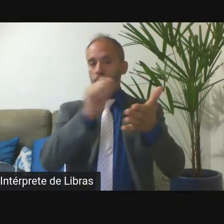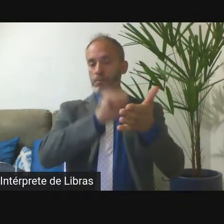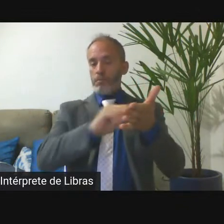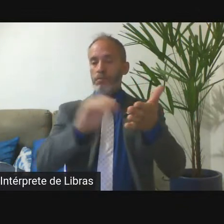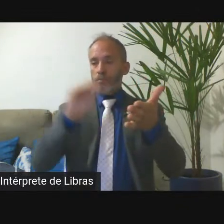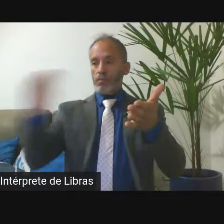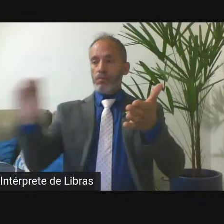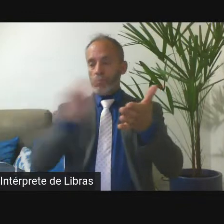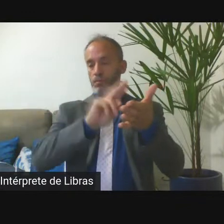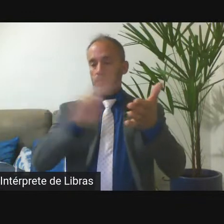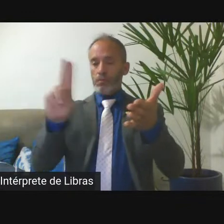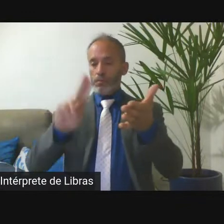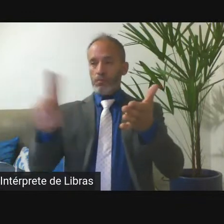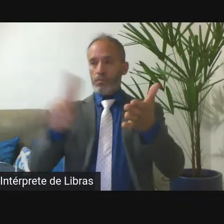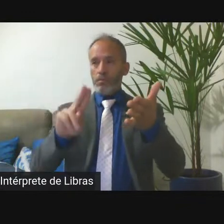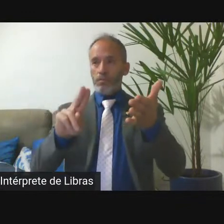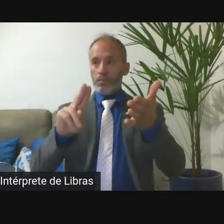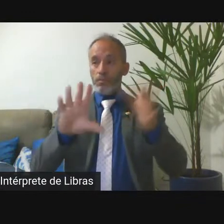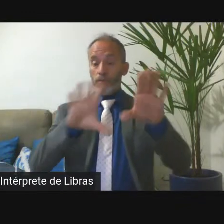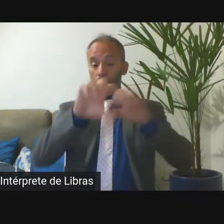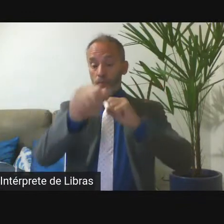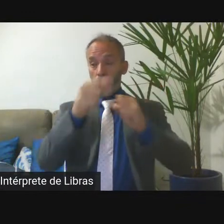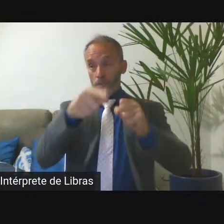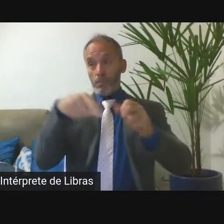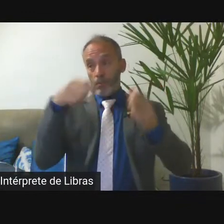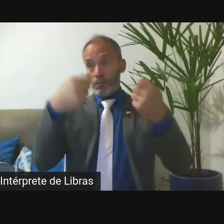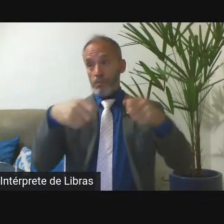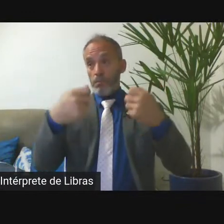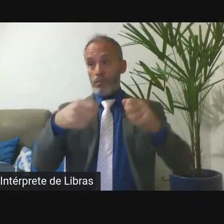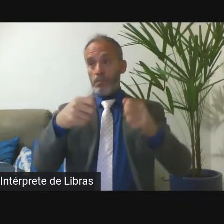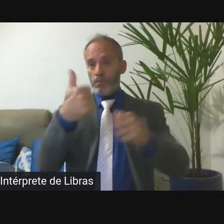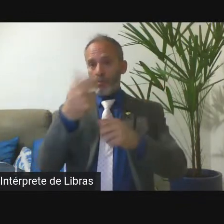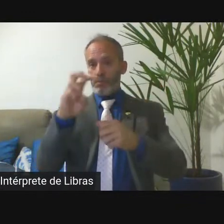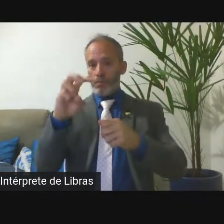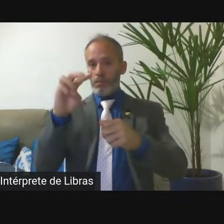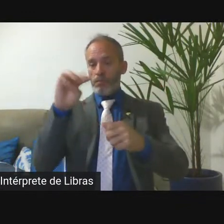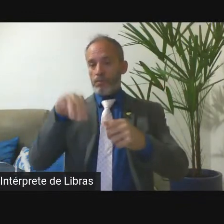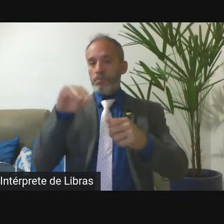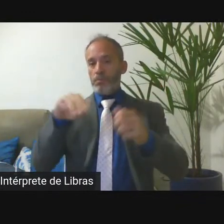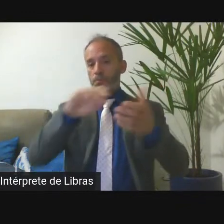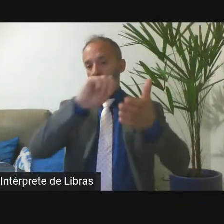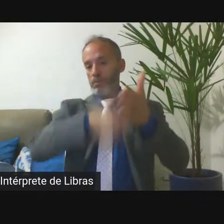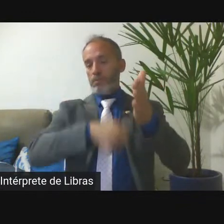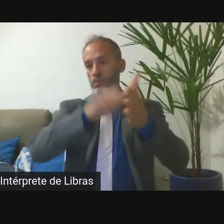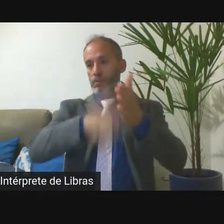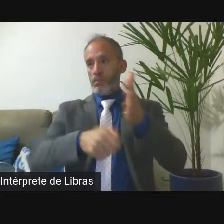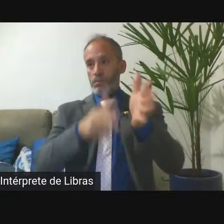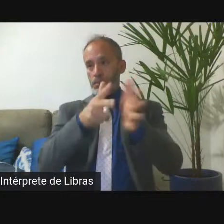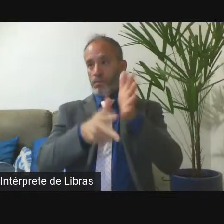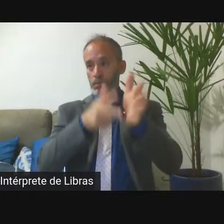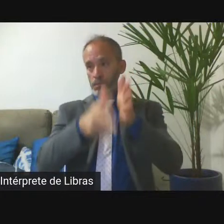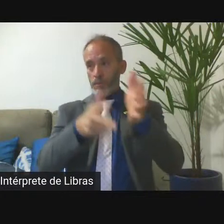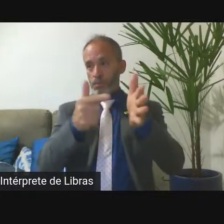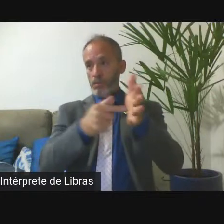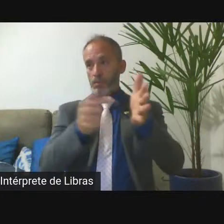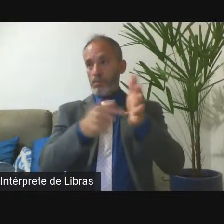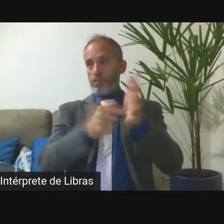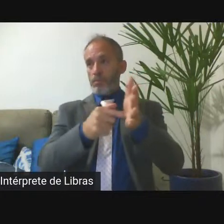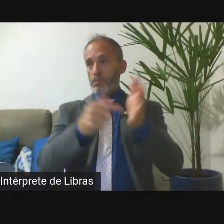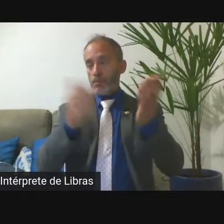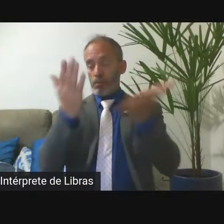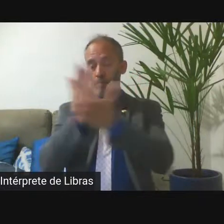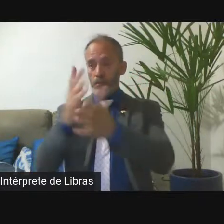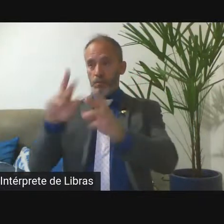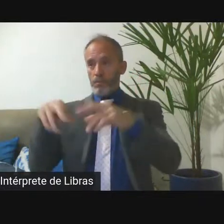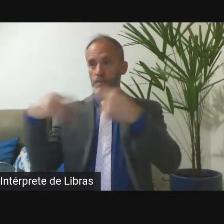de colação de grau. Portanto, vocês terão 15 minutos para assinatura do formulário após o encerramento